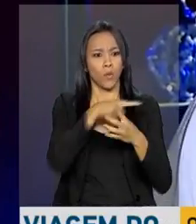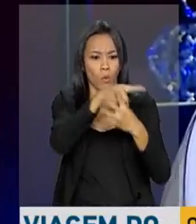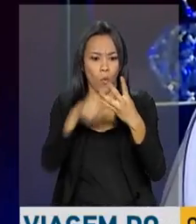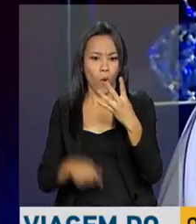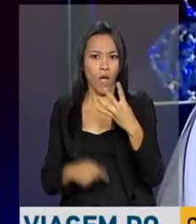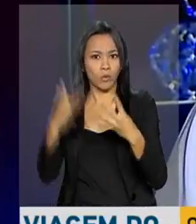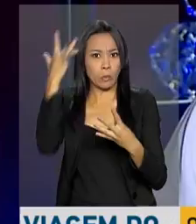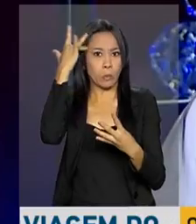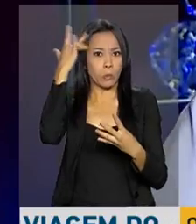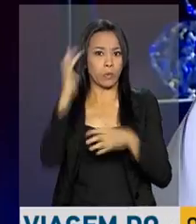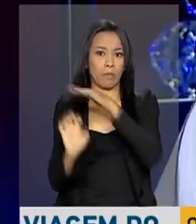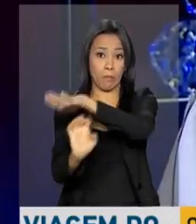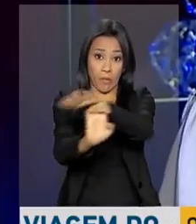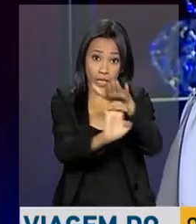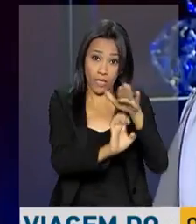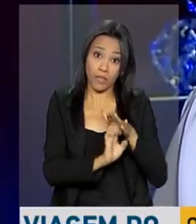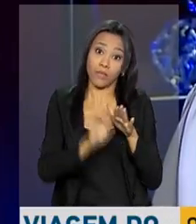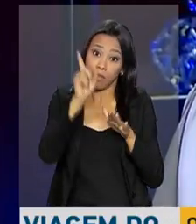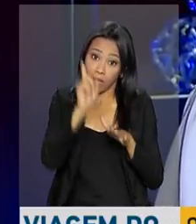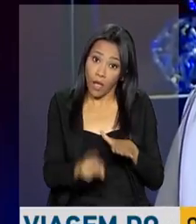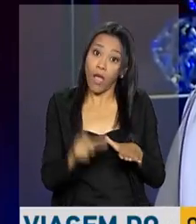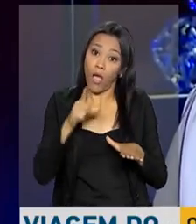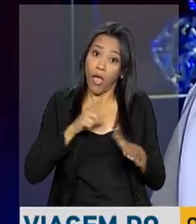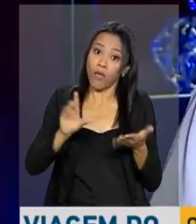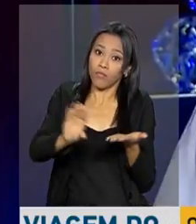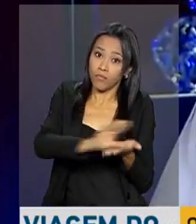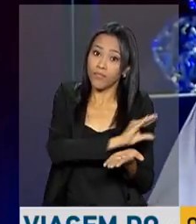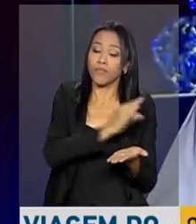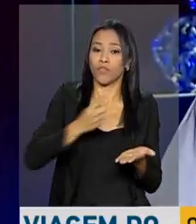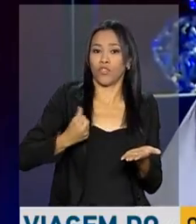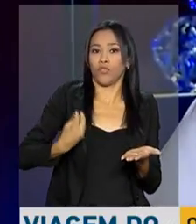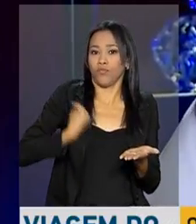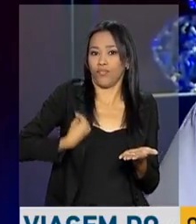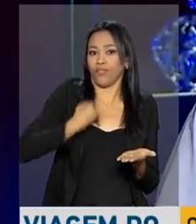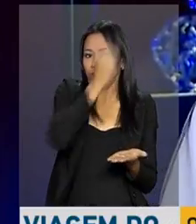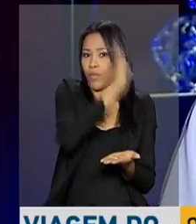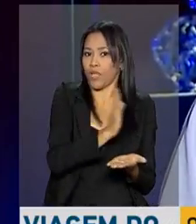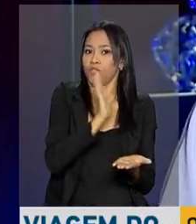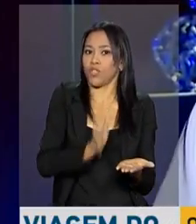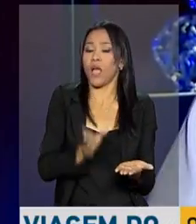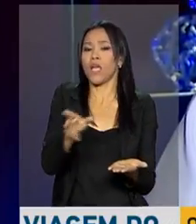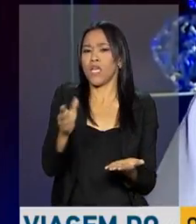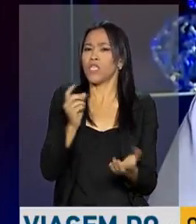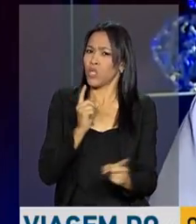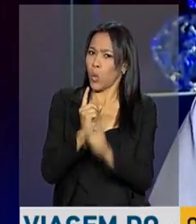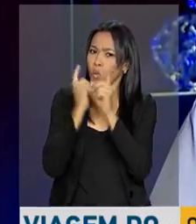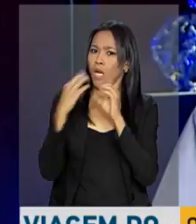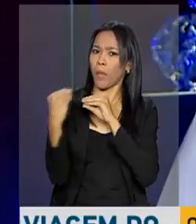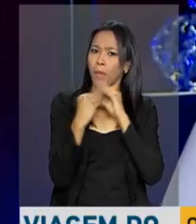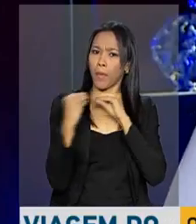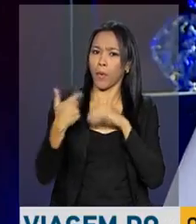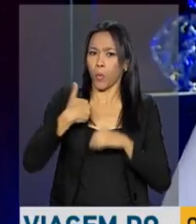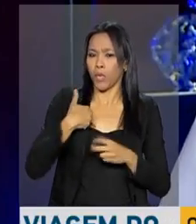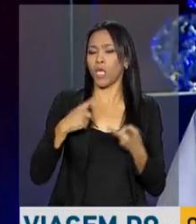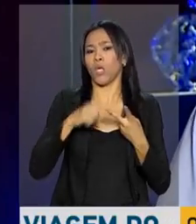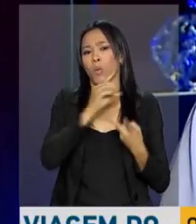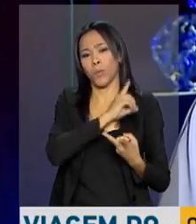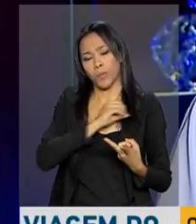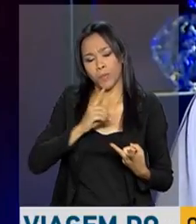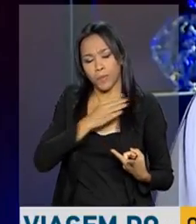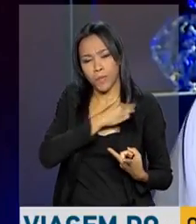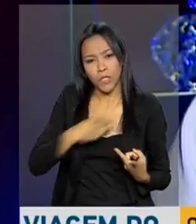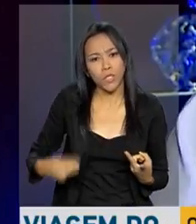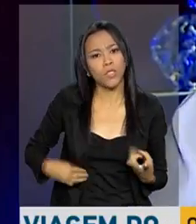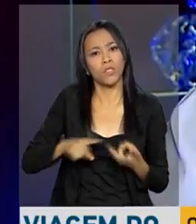grandes empresas que são investidoras no brasil e todas elas quiseram encontro comigo com os ministros e deputados que me